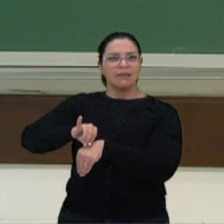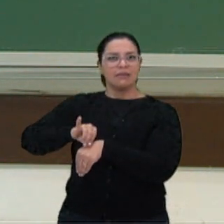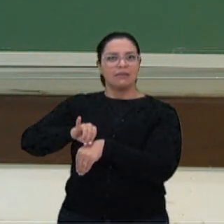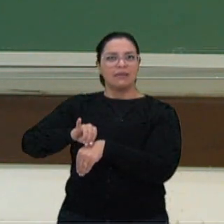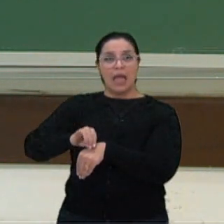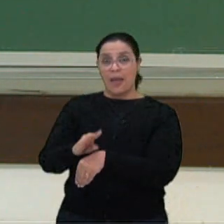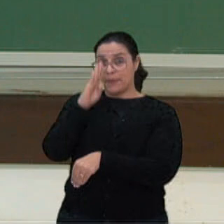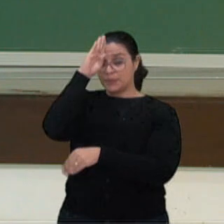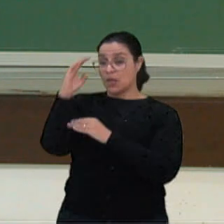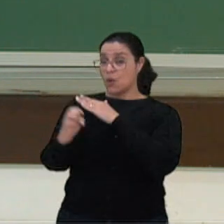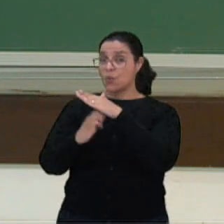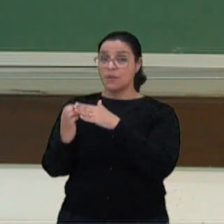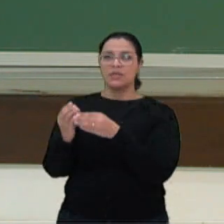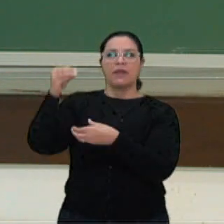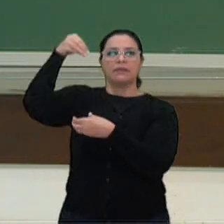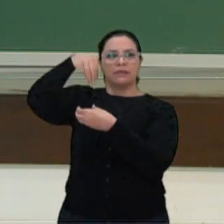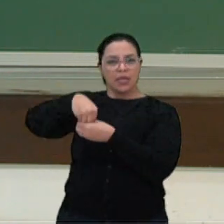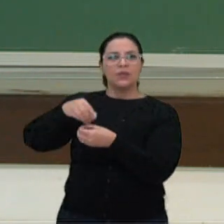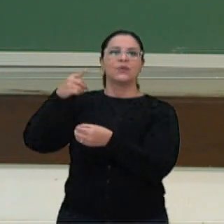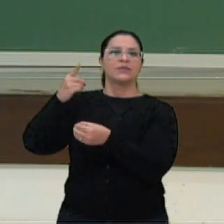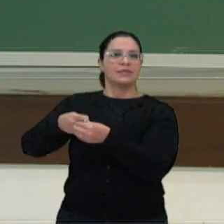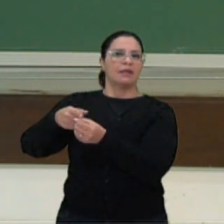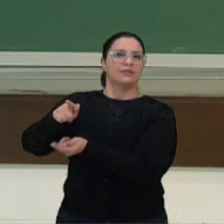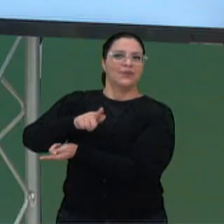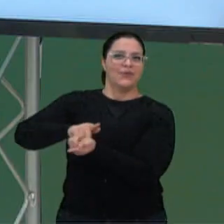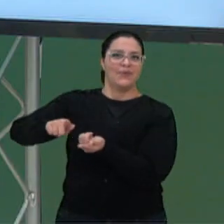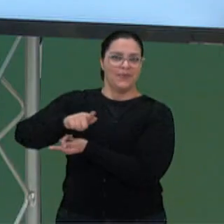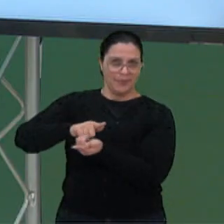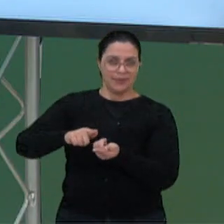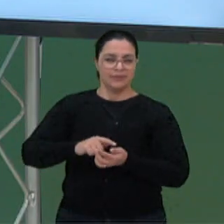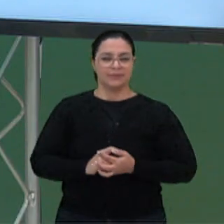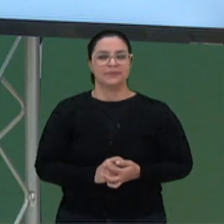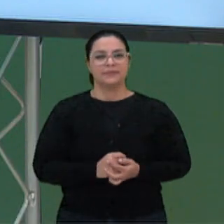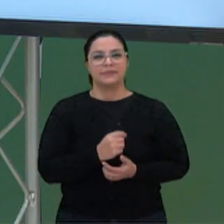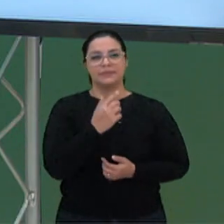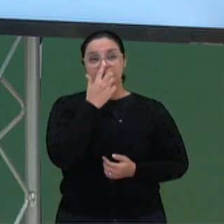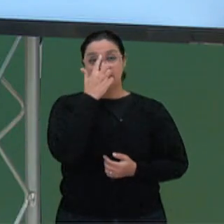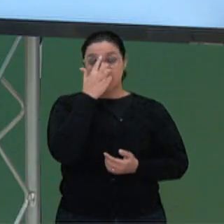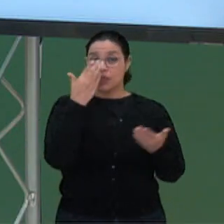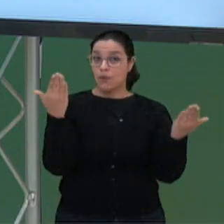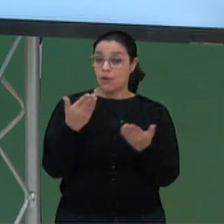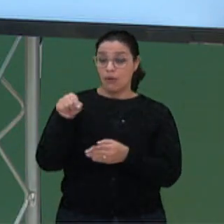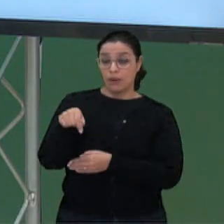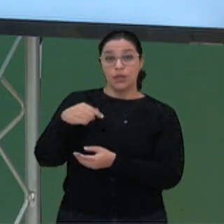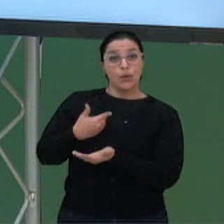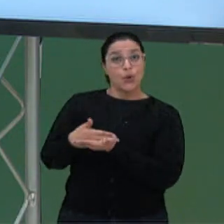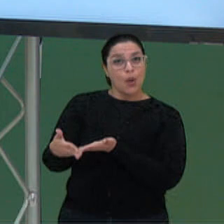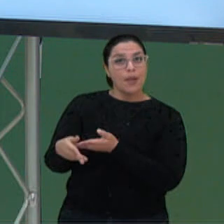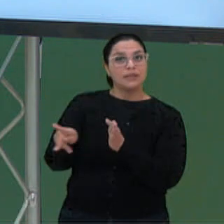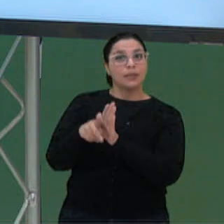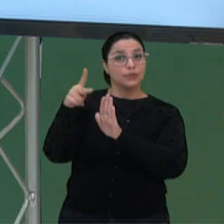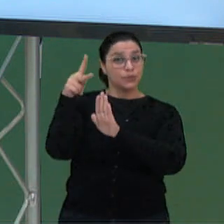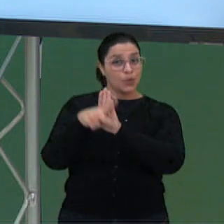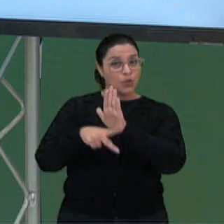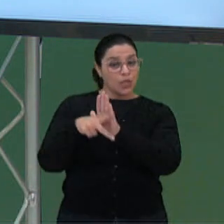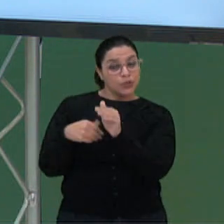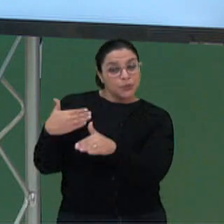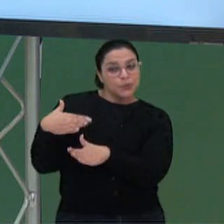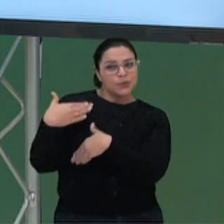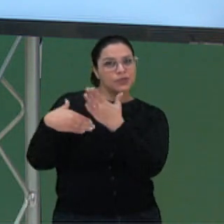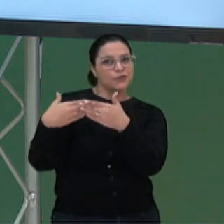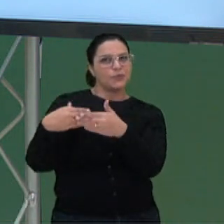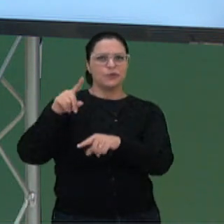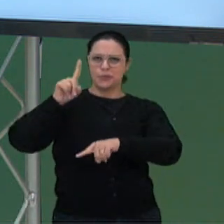empresas, desses grupos econômicos, ficam, de modo geral, em cidades globais. É dali que vão sair os projetos para o desenvolvimento